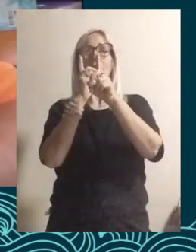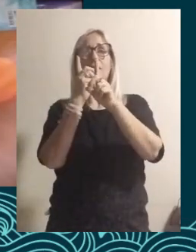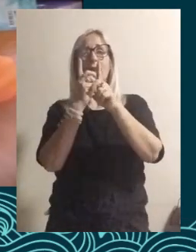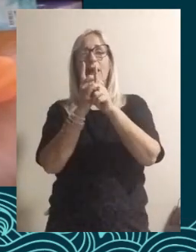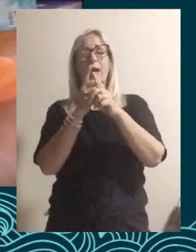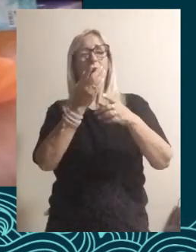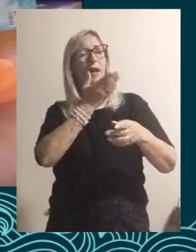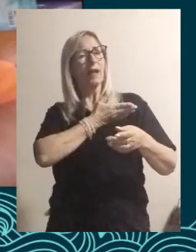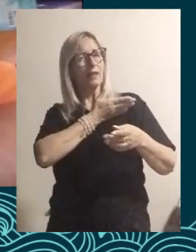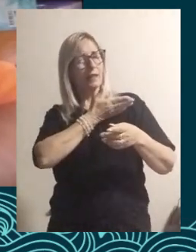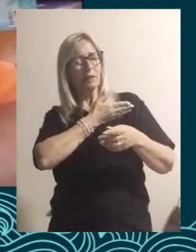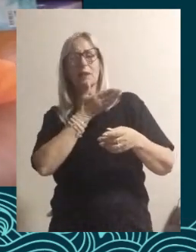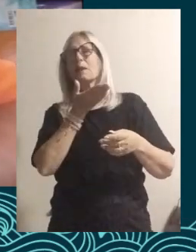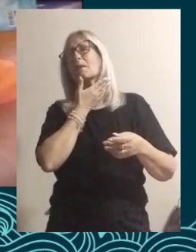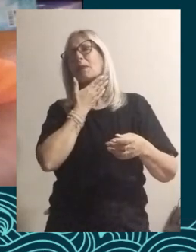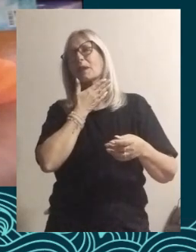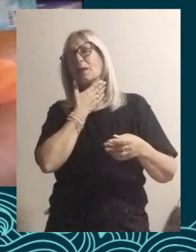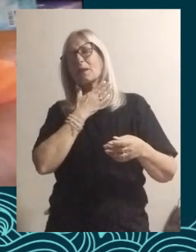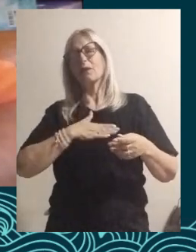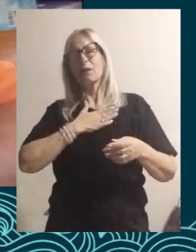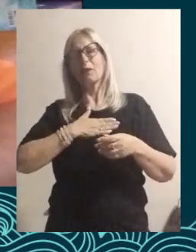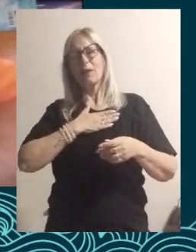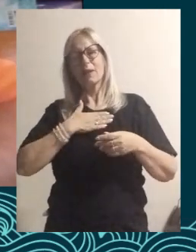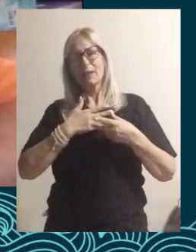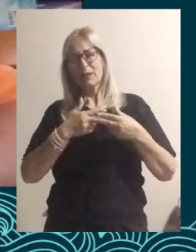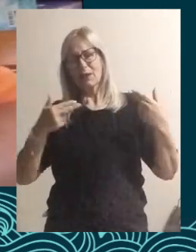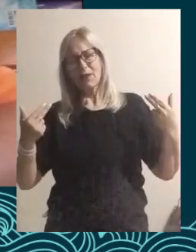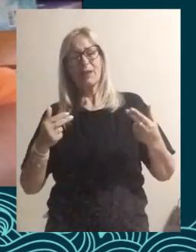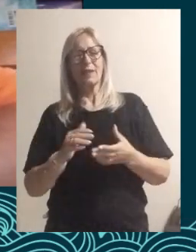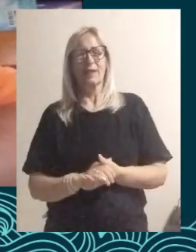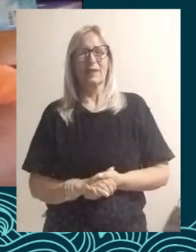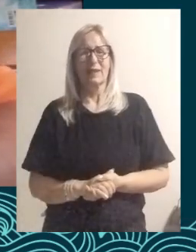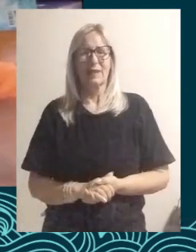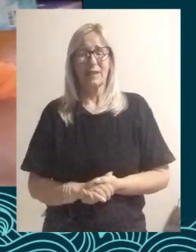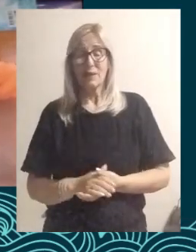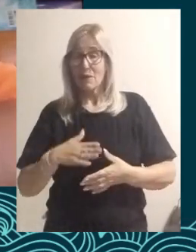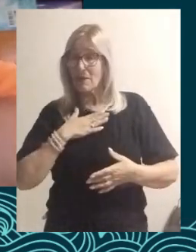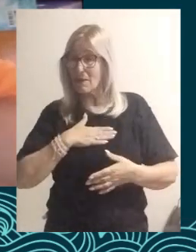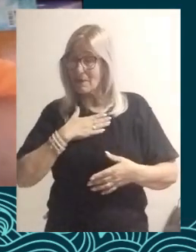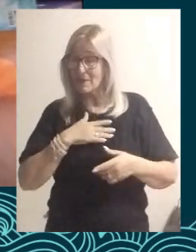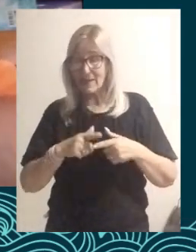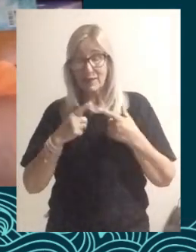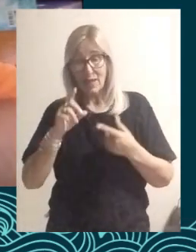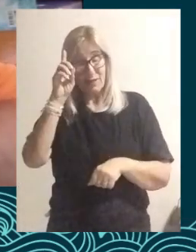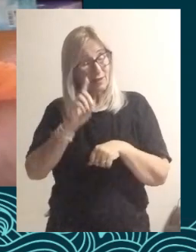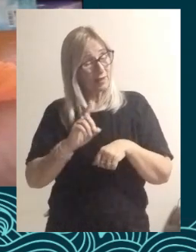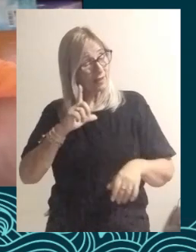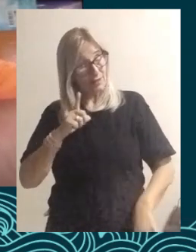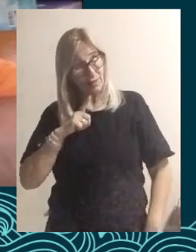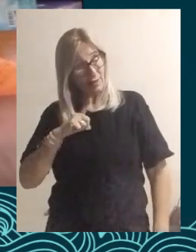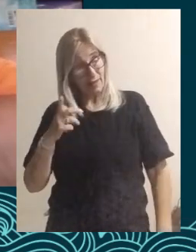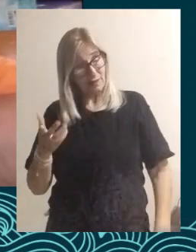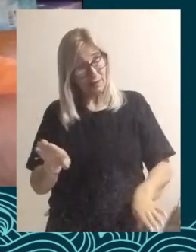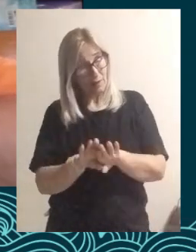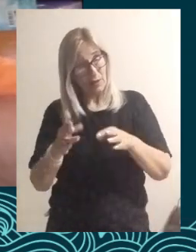céu, é para a gente poder encontrar as amigas, para a gente poder fazer coisas que a gente gosta, coisas que dão para a gente mesmo o prazer. O direito